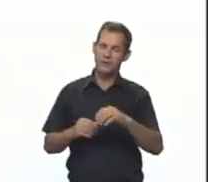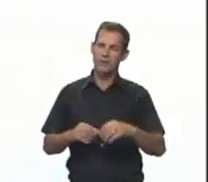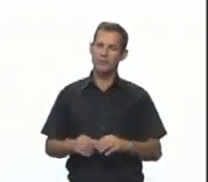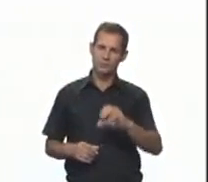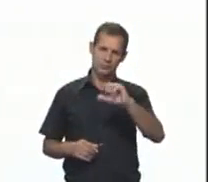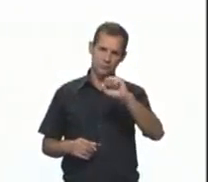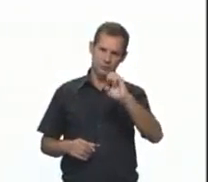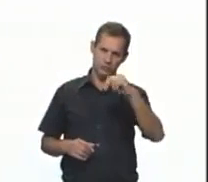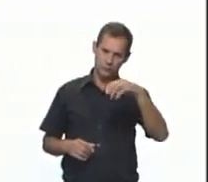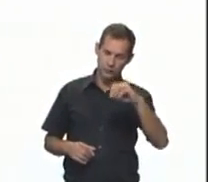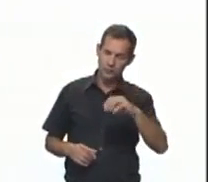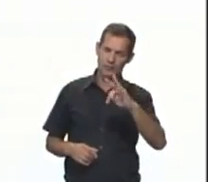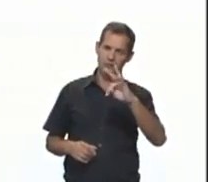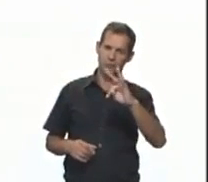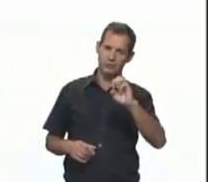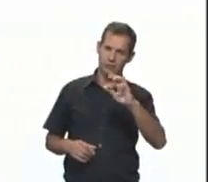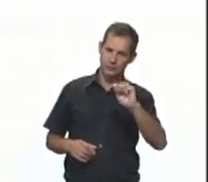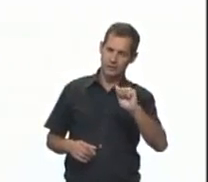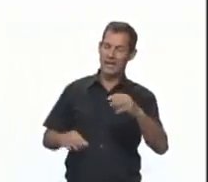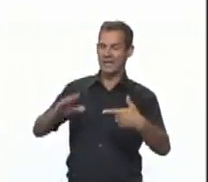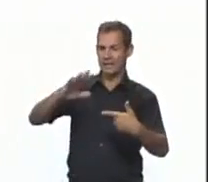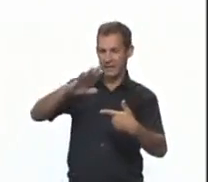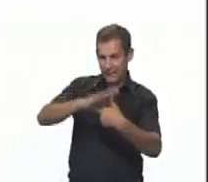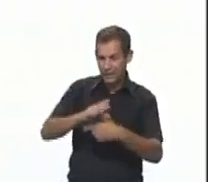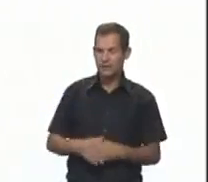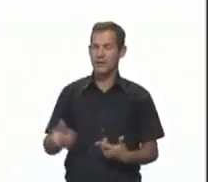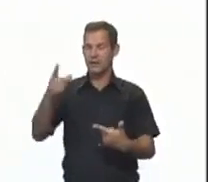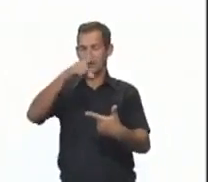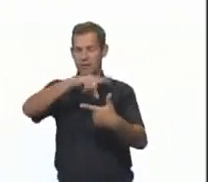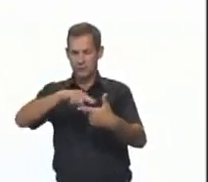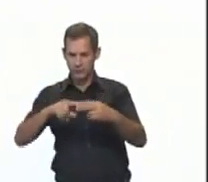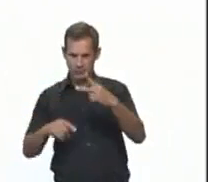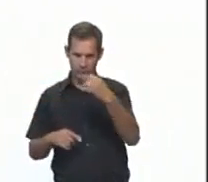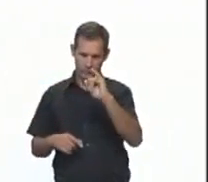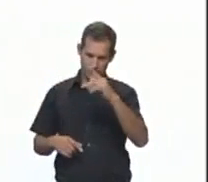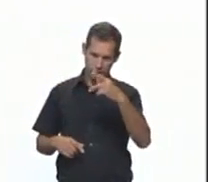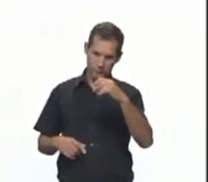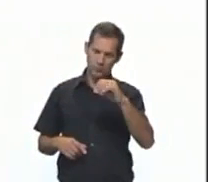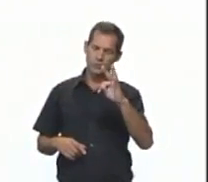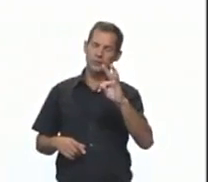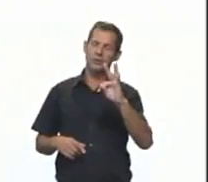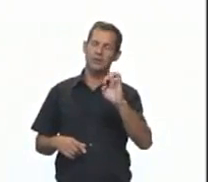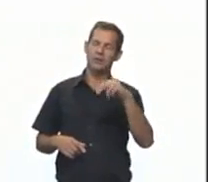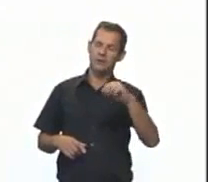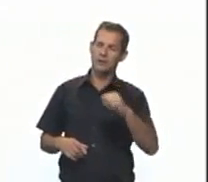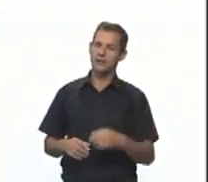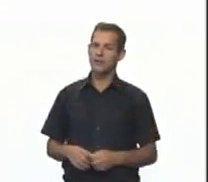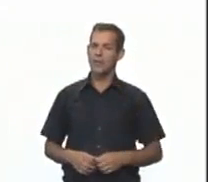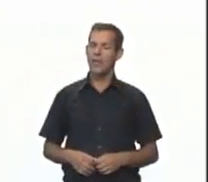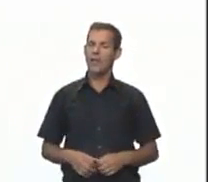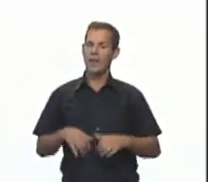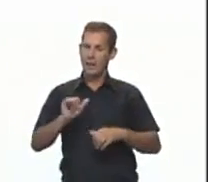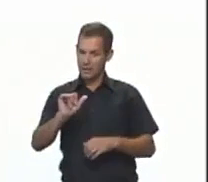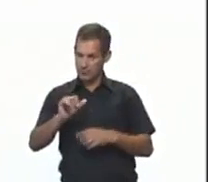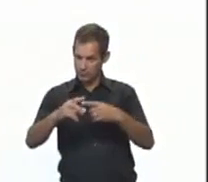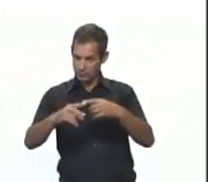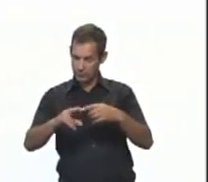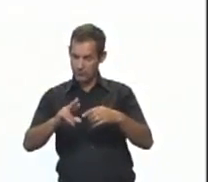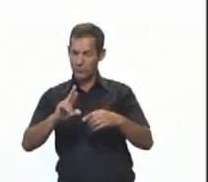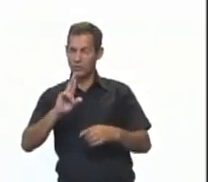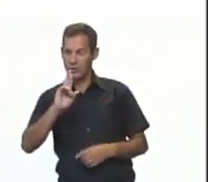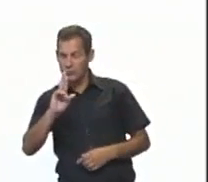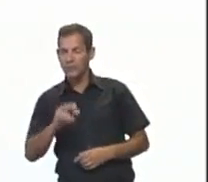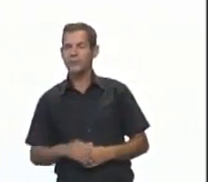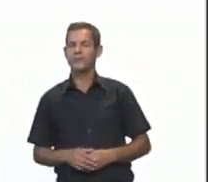θ, por quê? Cateto oposto dividido pela hipotenusa, y sobre r. Então, eu sei que y é igual a